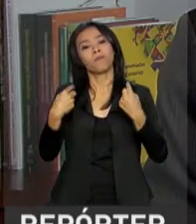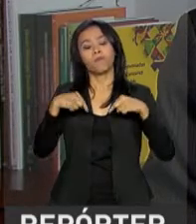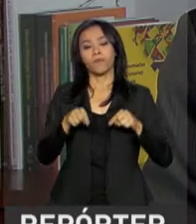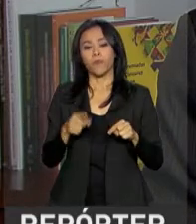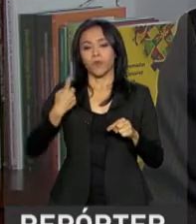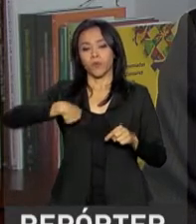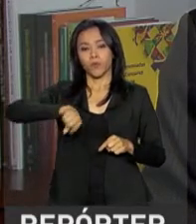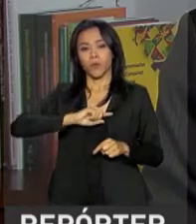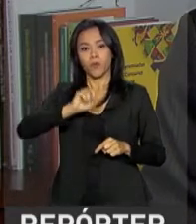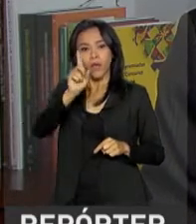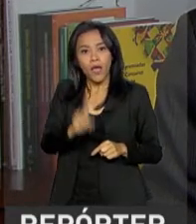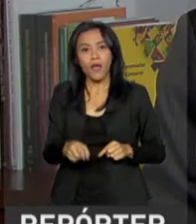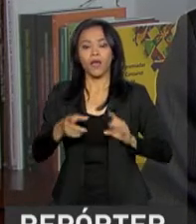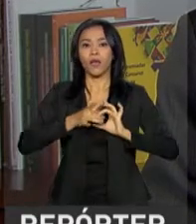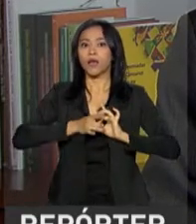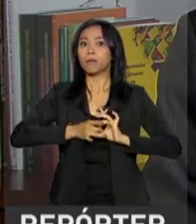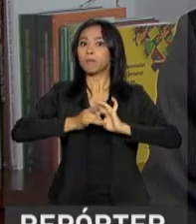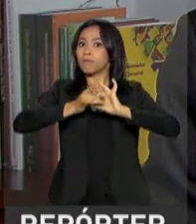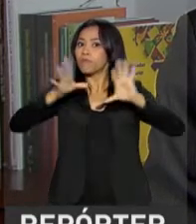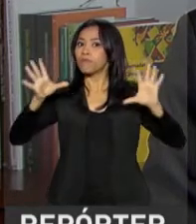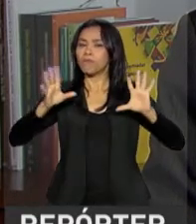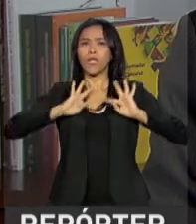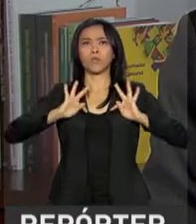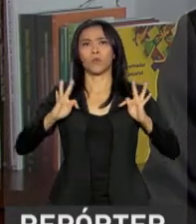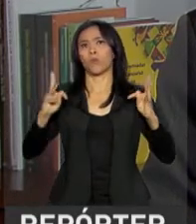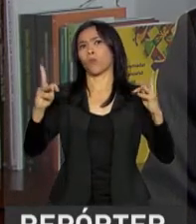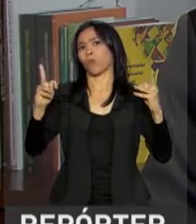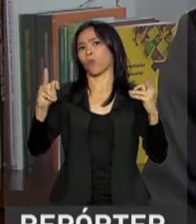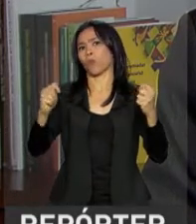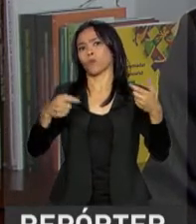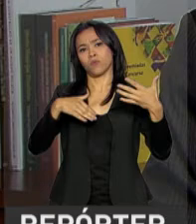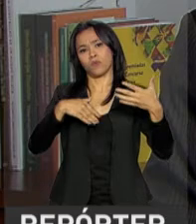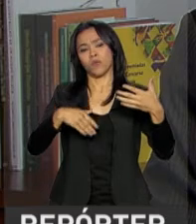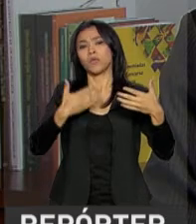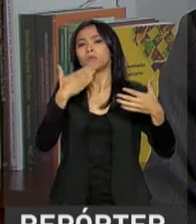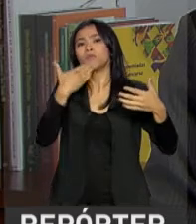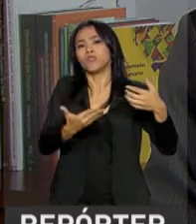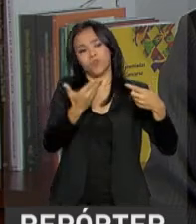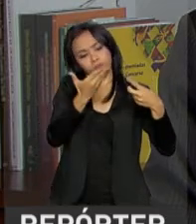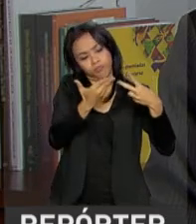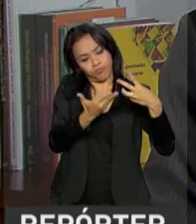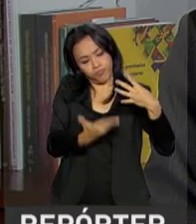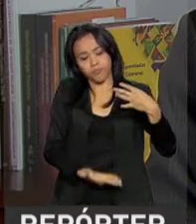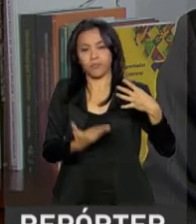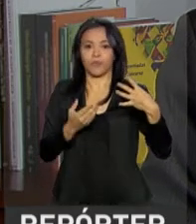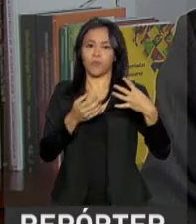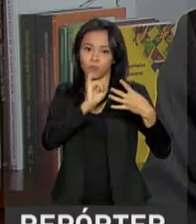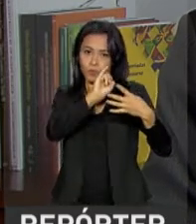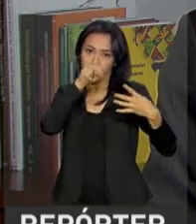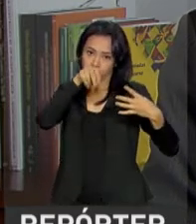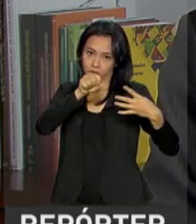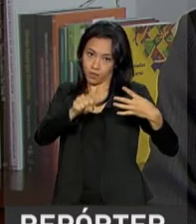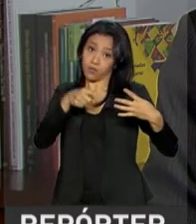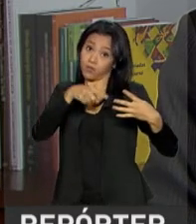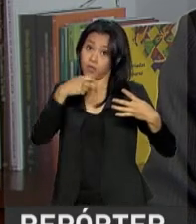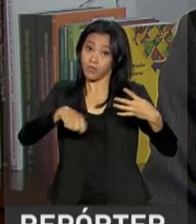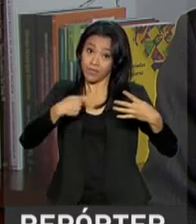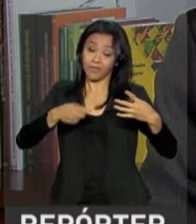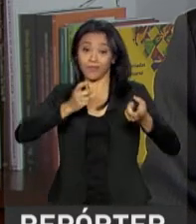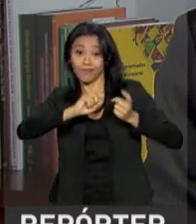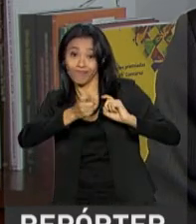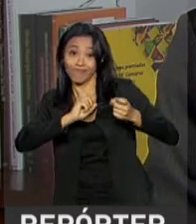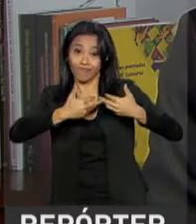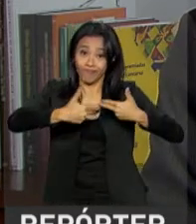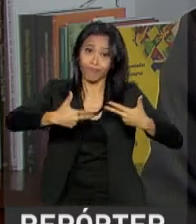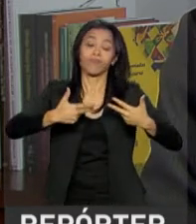para conseguir ampliar isso para todos os pés de benefícios pra todos os anos que depende do atendimento especial exclusivamente administrativo